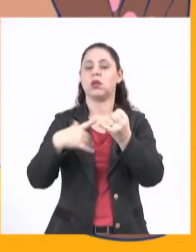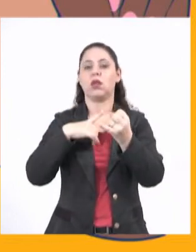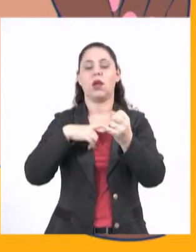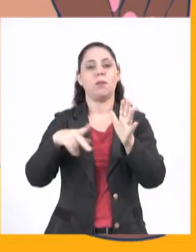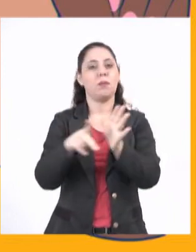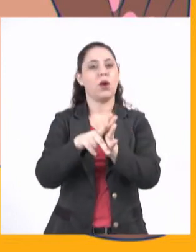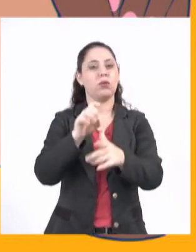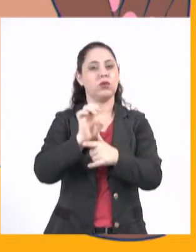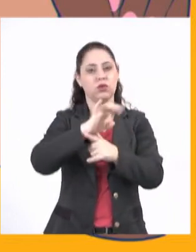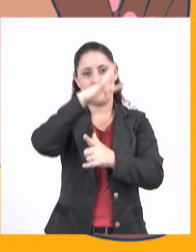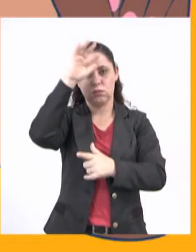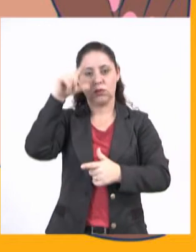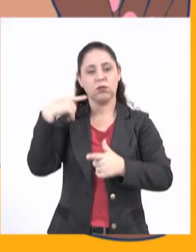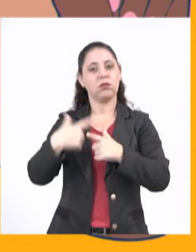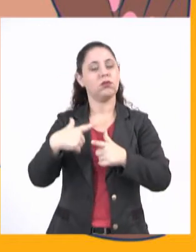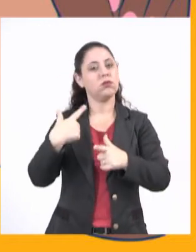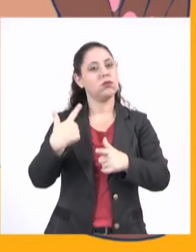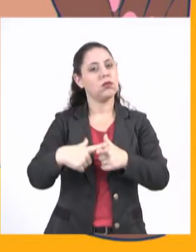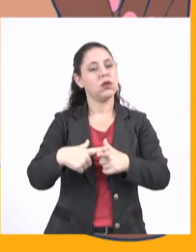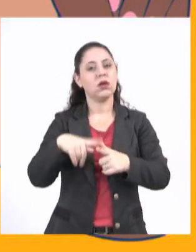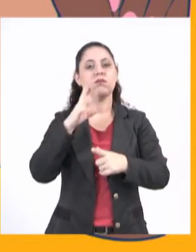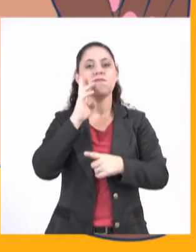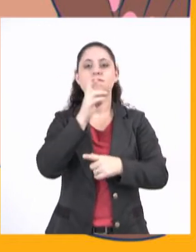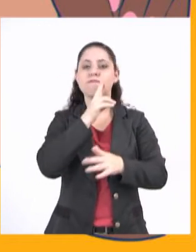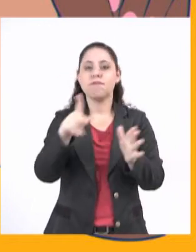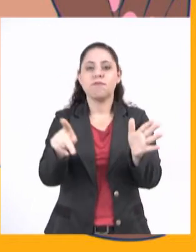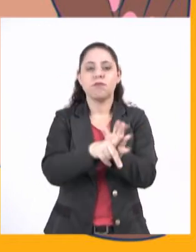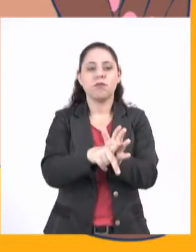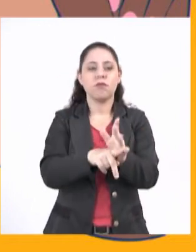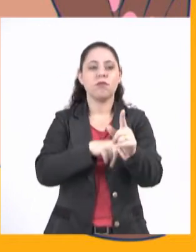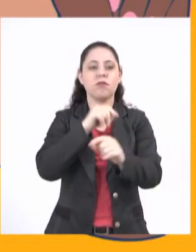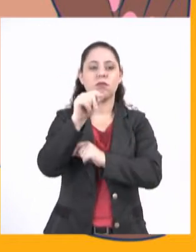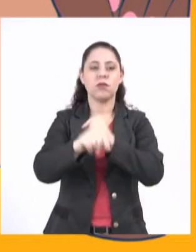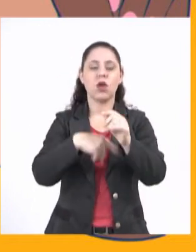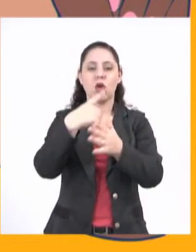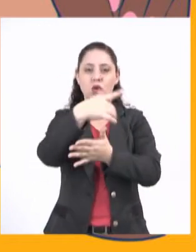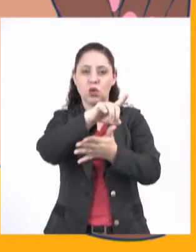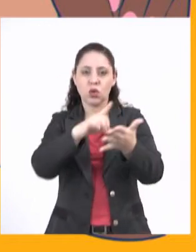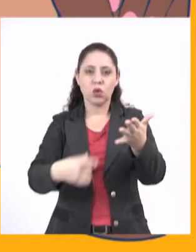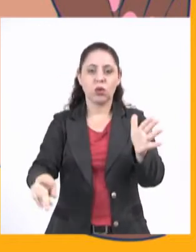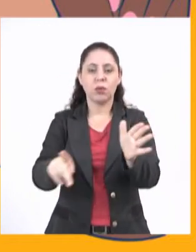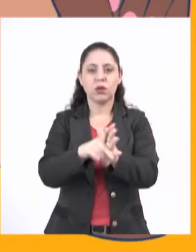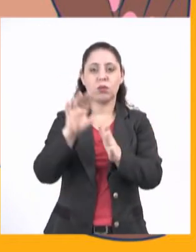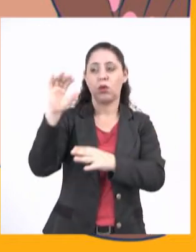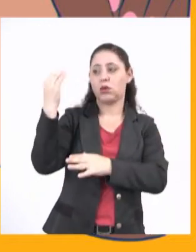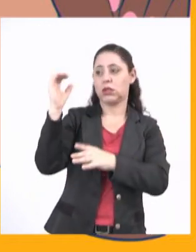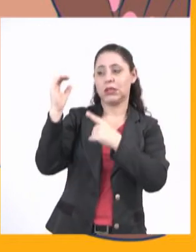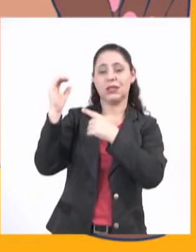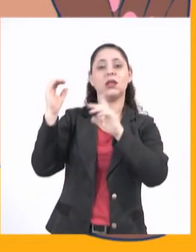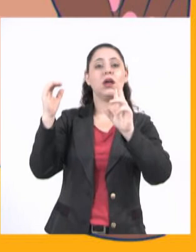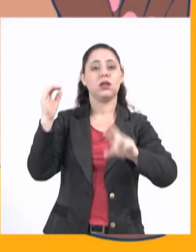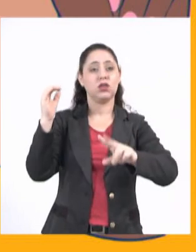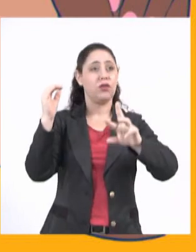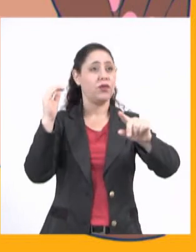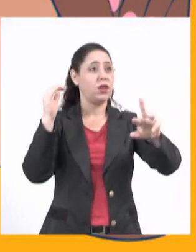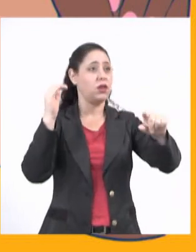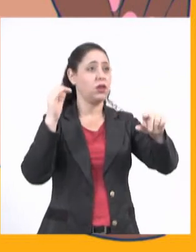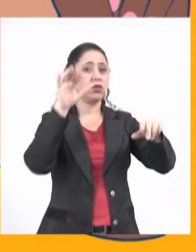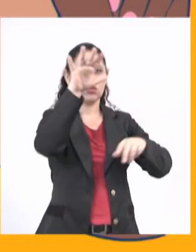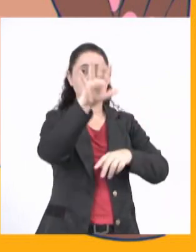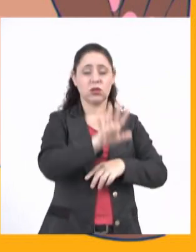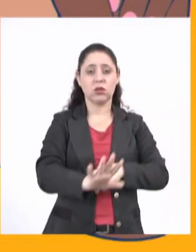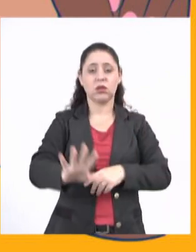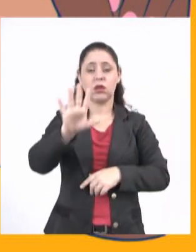Mato Grosso do Sul. Porque restaurante popular já está documentado na literatura científica e na experiência dos outros estados brasileiros que é